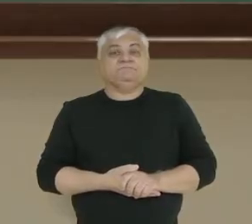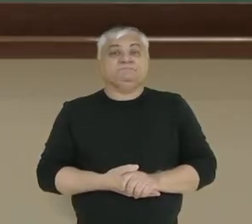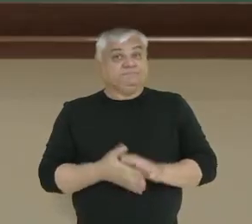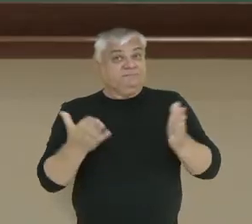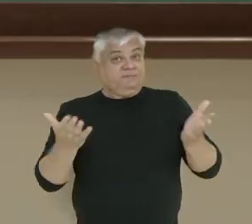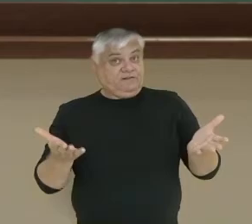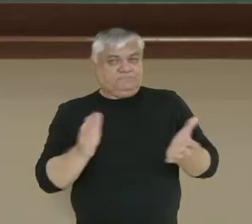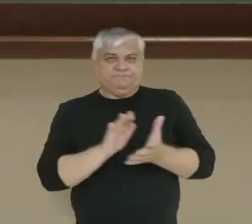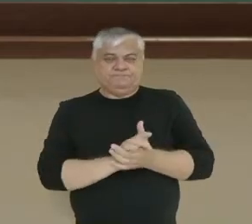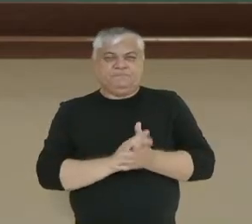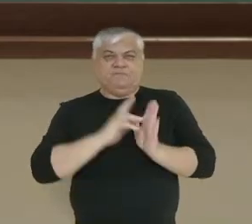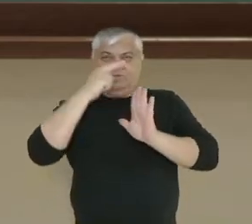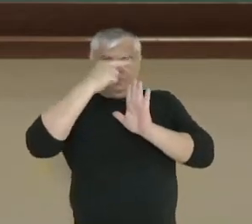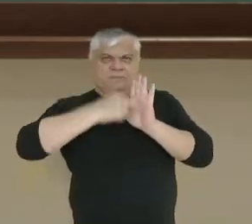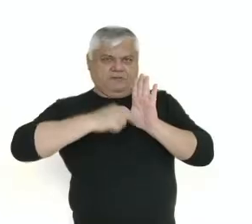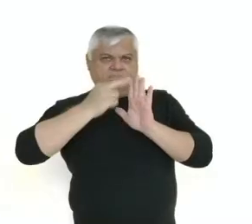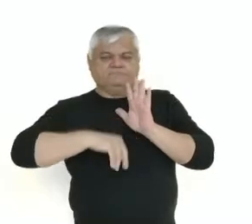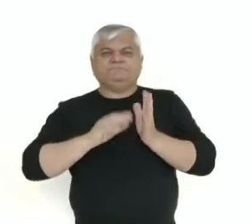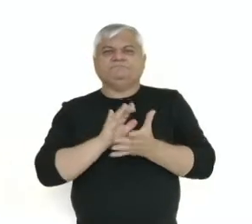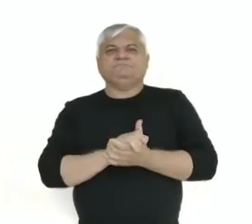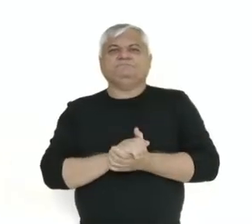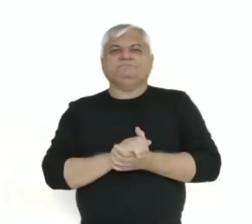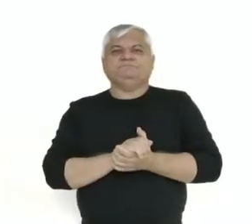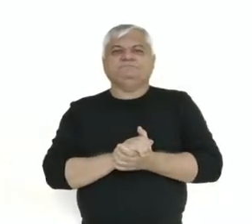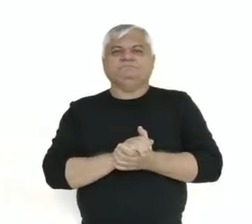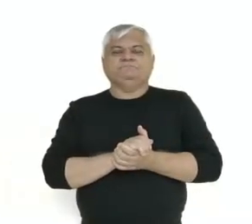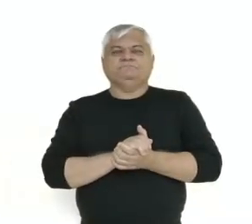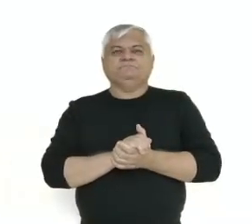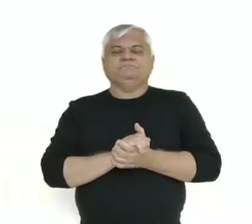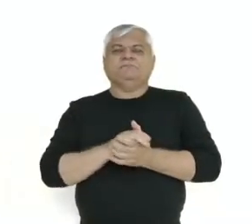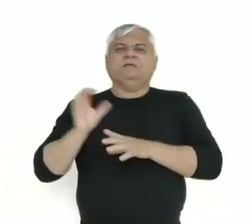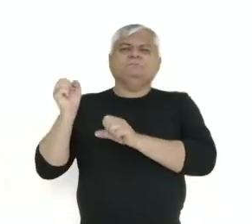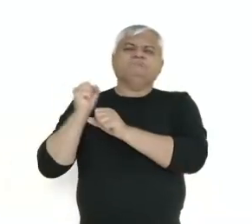Então, pessoal, vamos ler essa questão? Olha só, ao longo